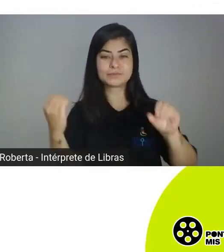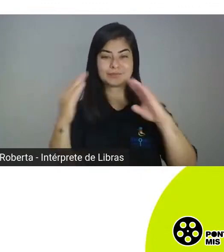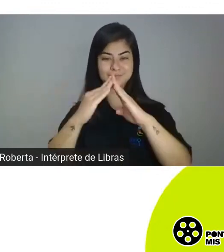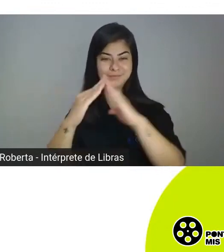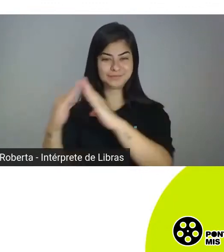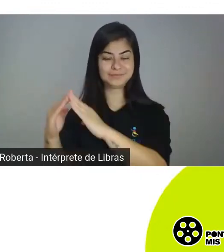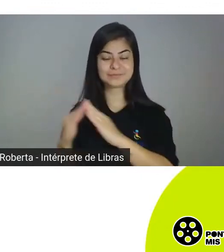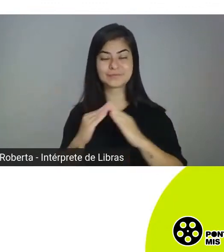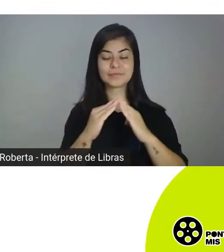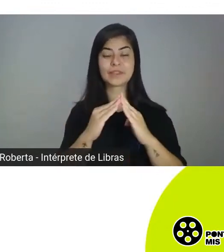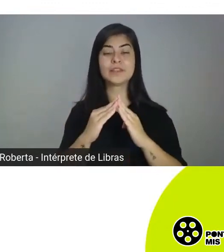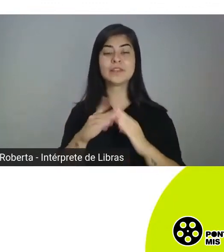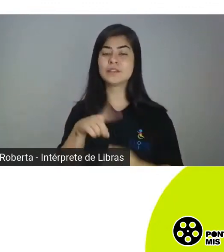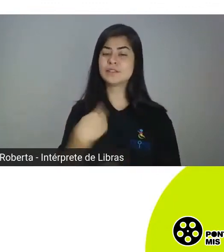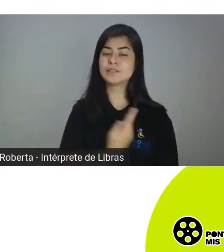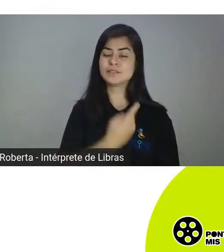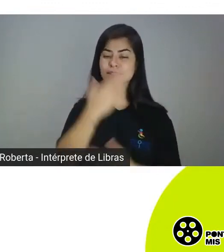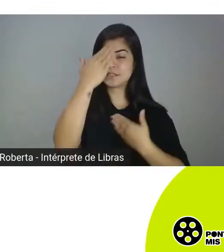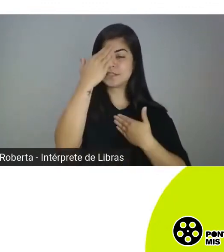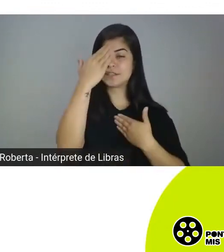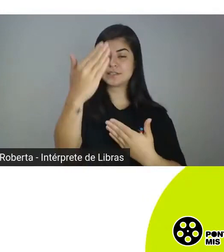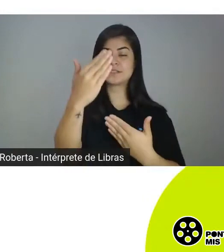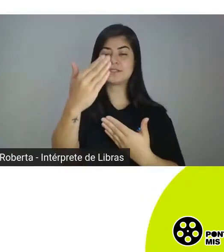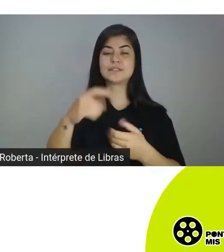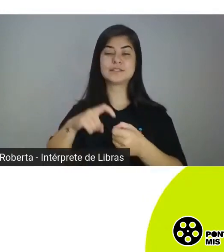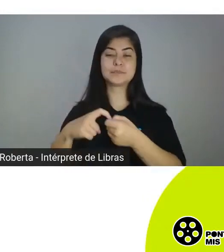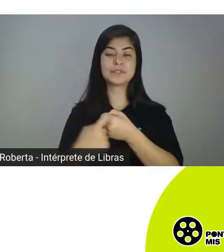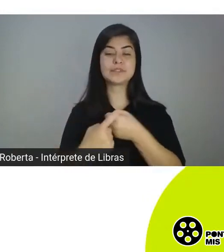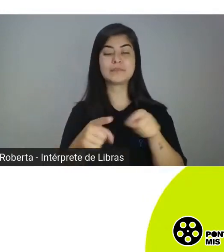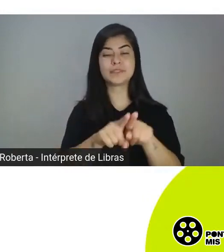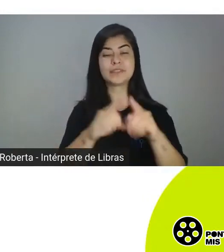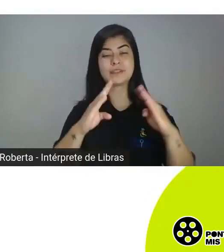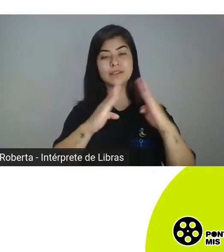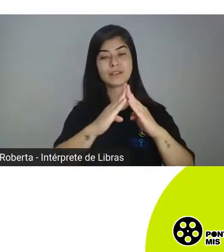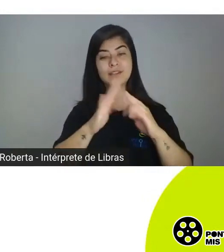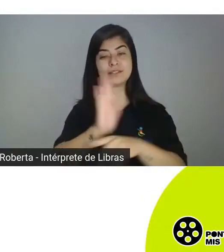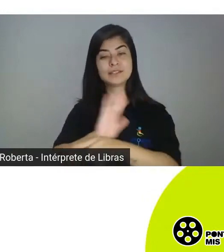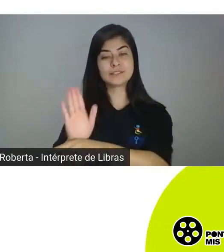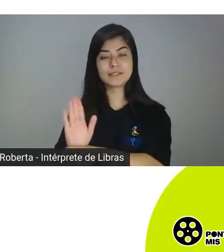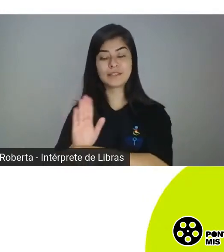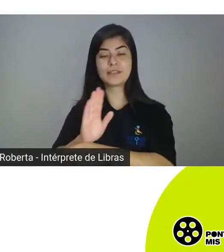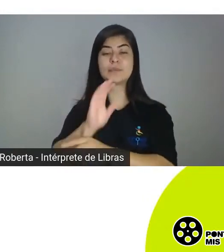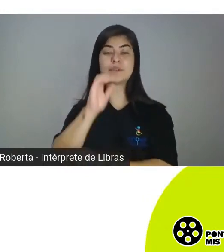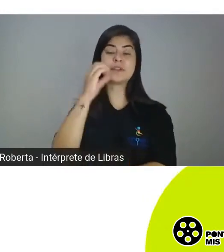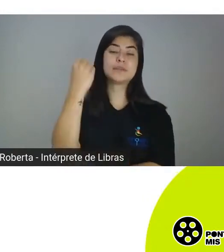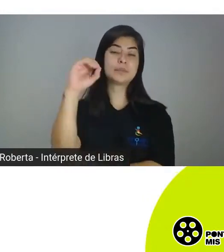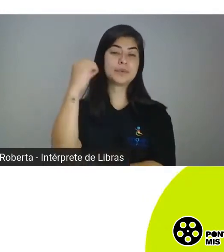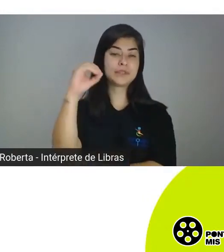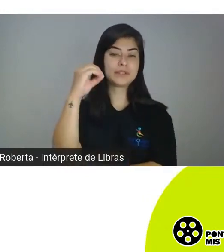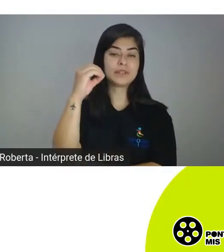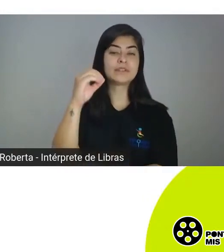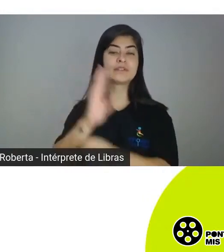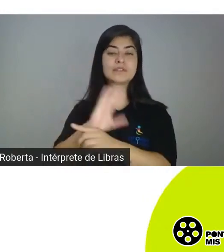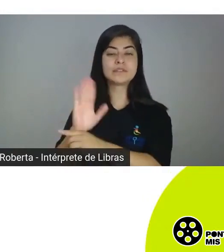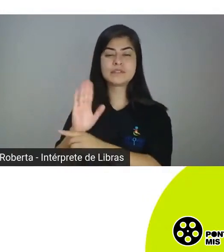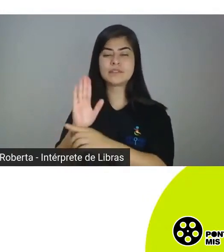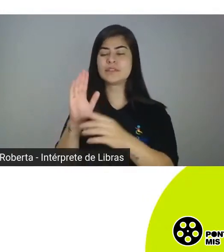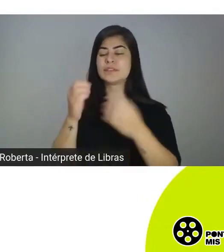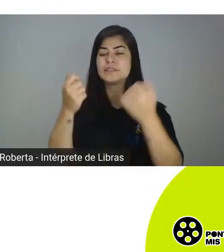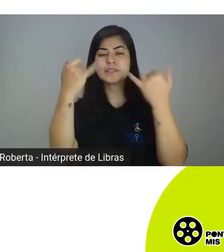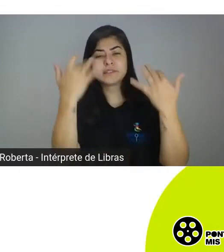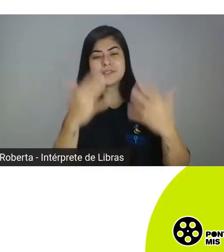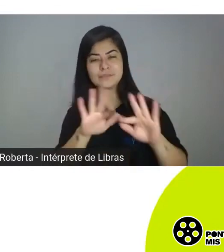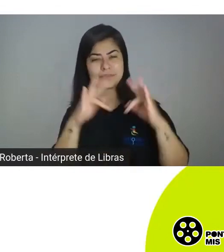gente agradece também a parceria aqui da Casa de Cinema de Porto Alegre, este filme que fala de família, uma comédia,